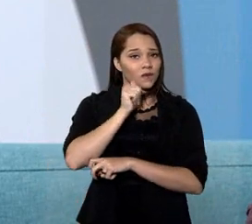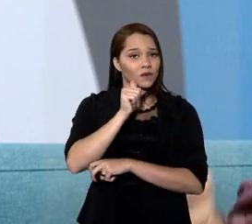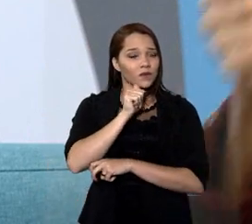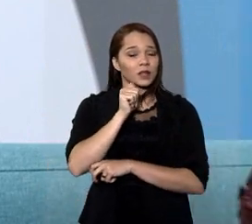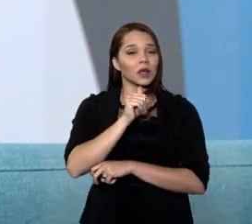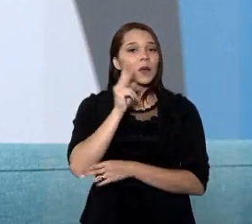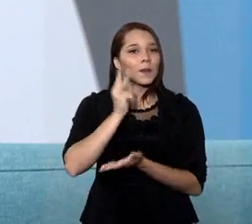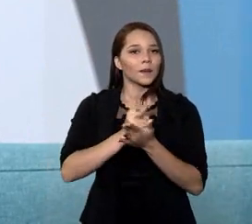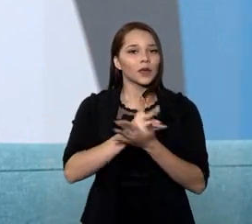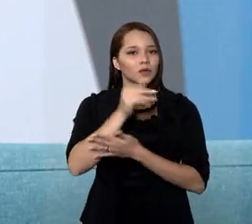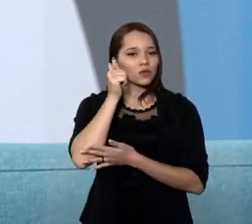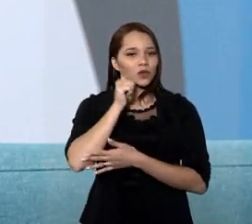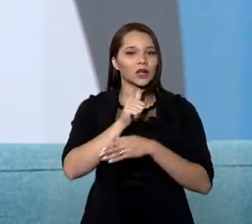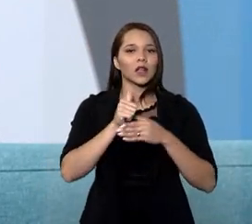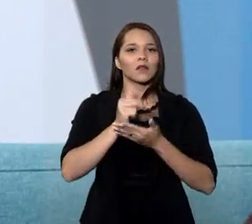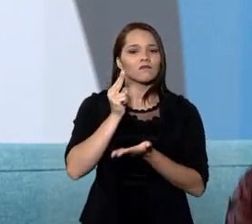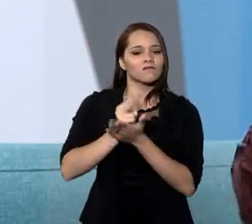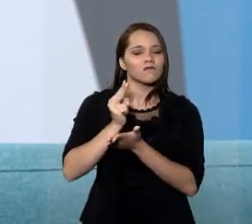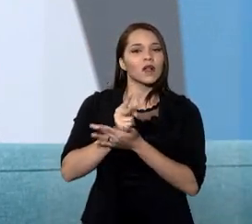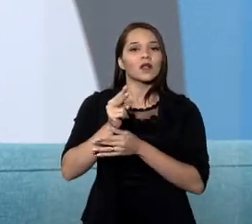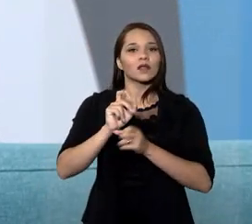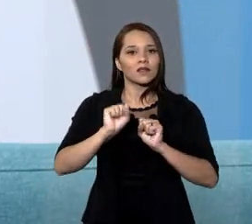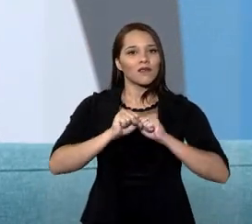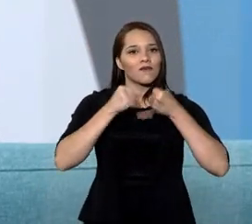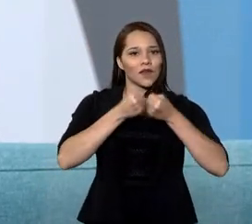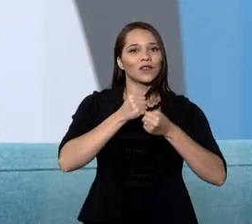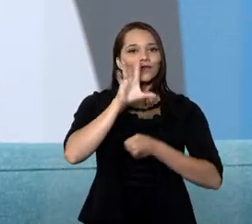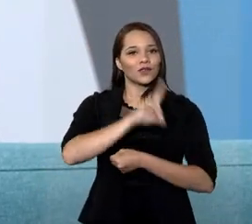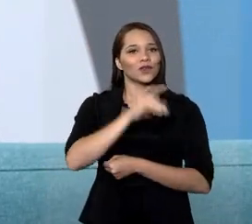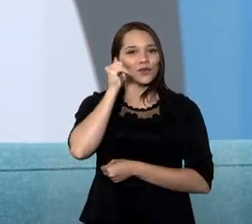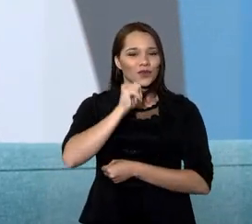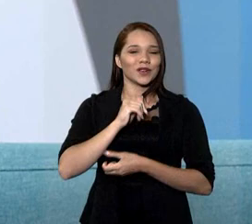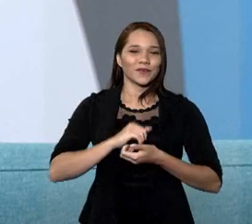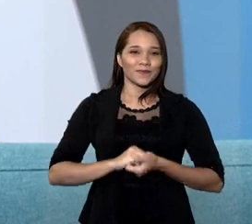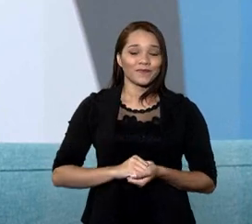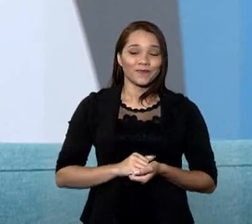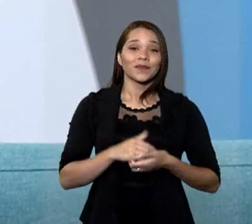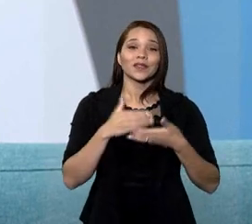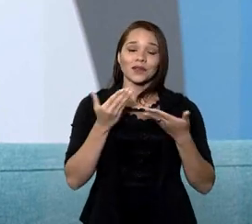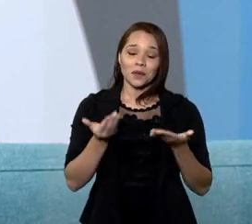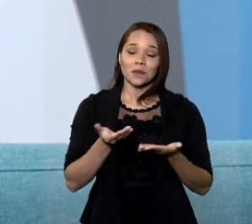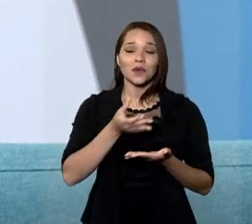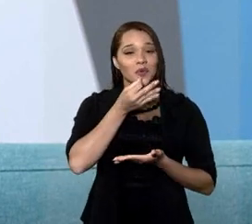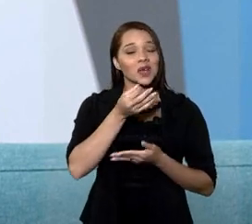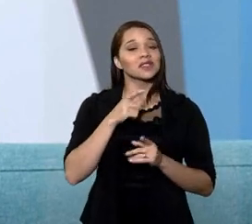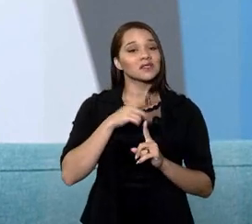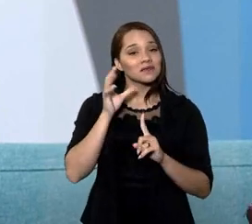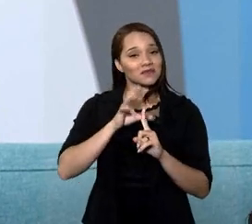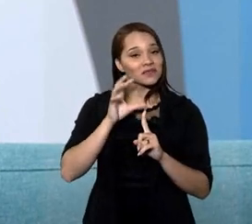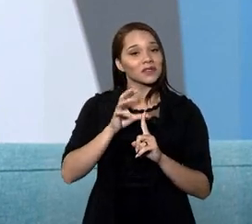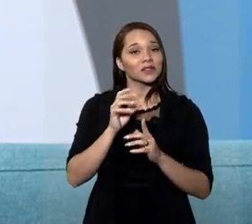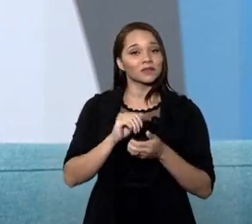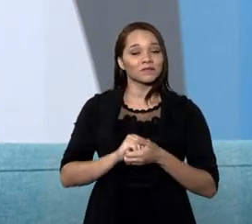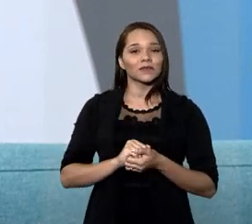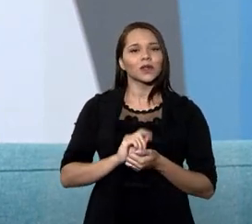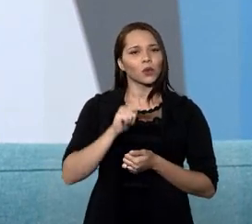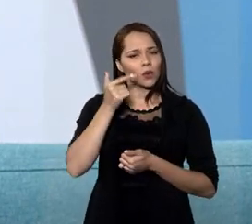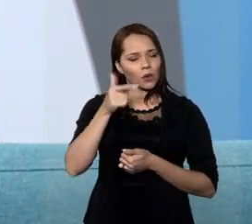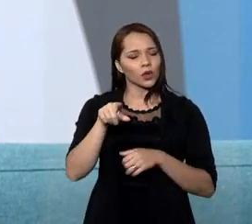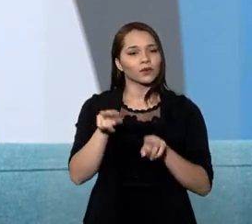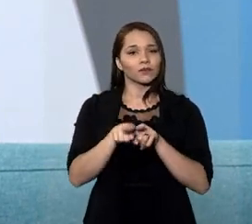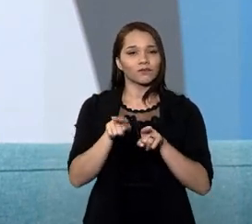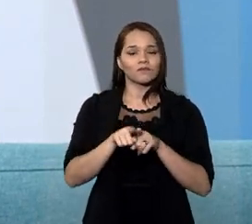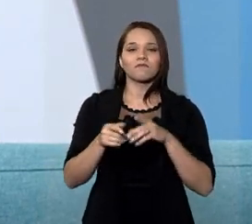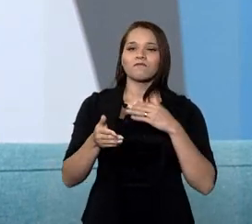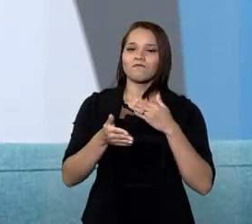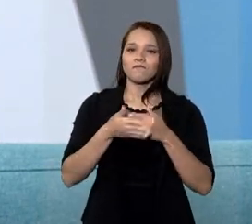femininas mesmo com mulheres conservadoras defendem mais os direitos das mulheres e eu acho que faz efeito e depois tem uma outra